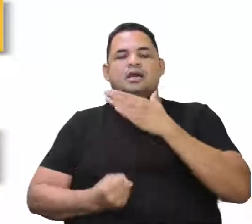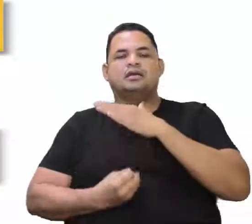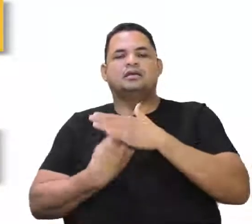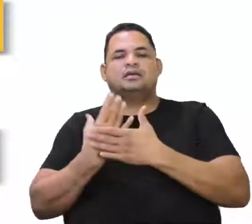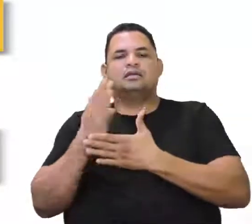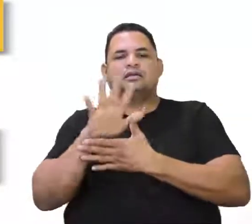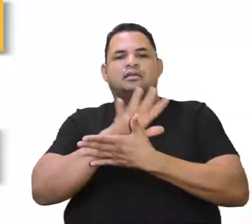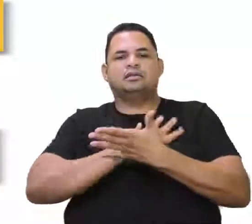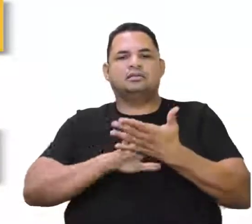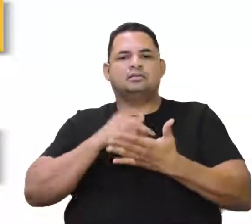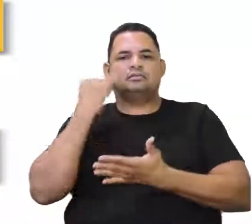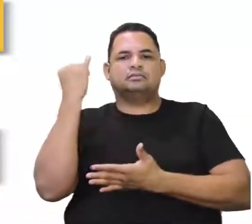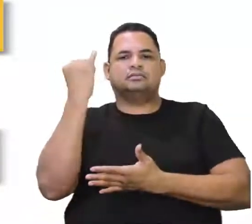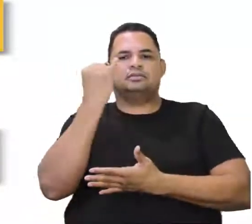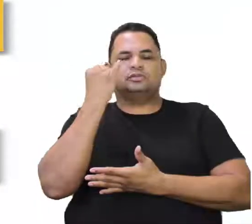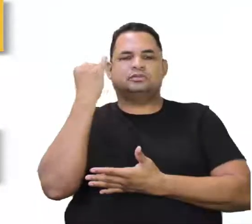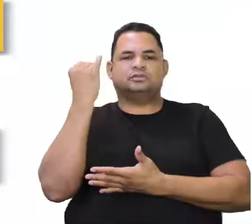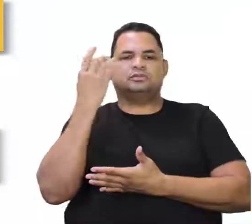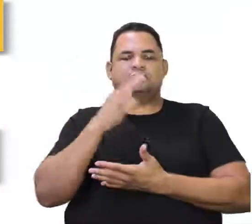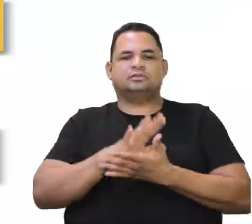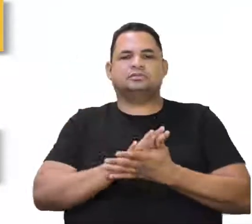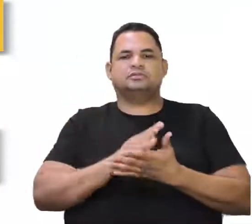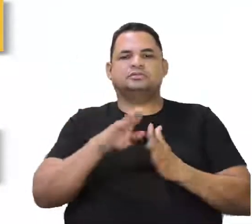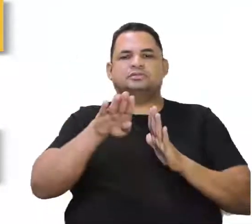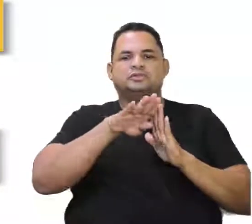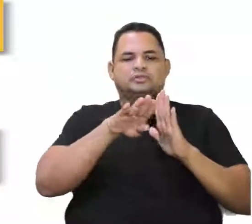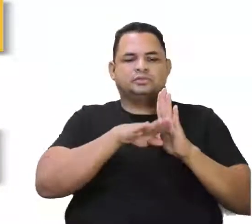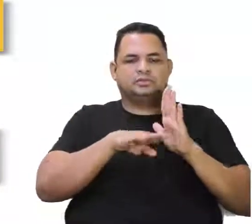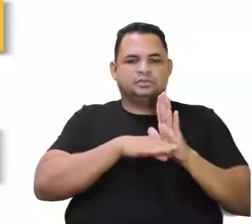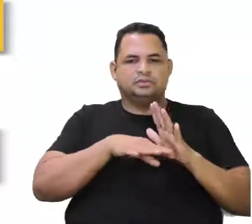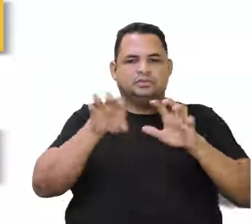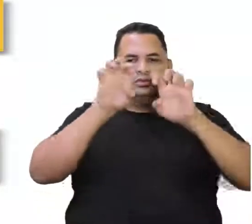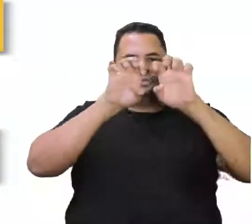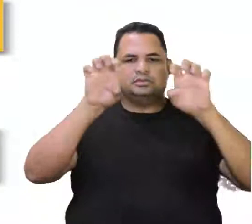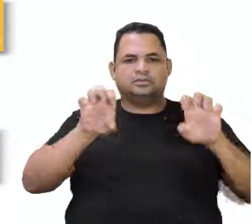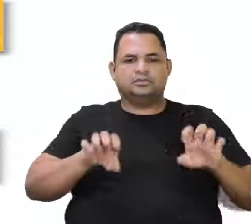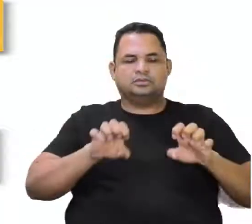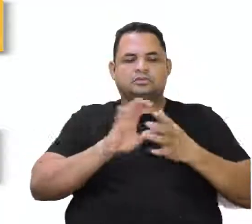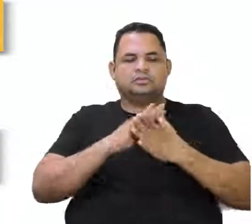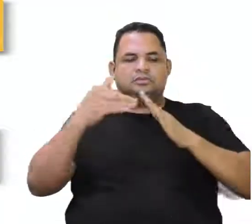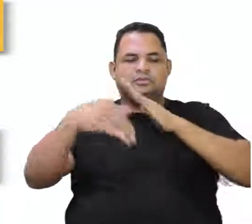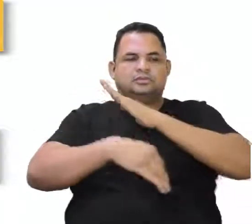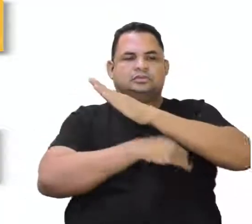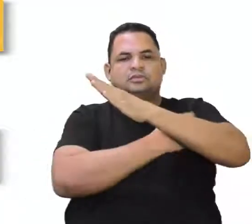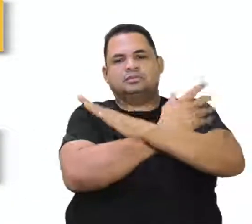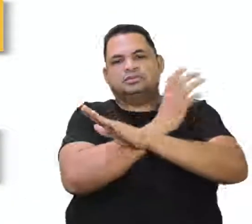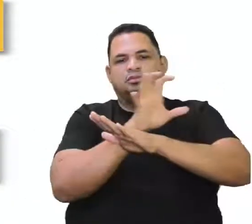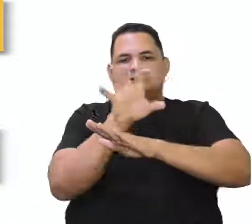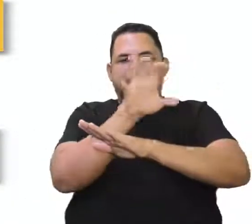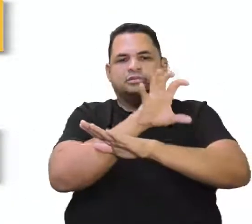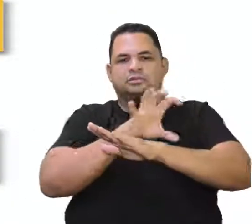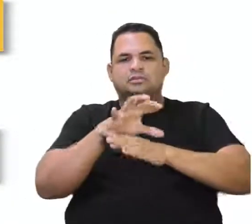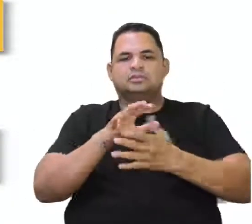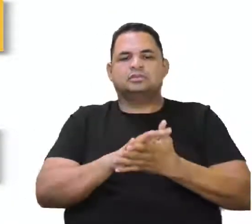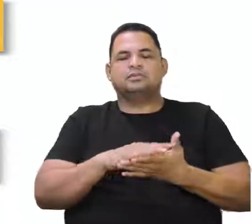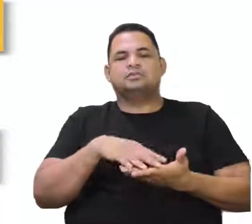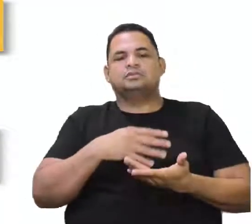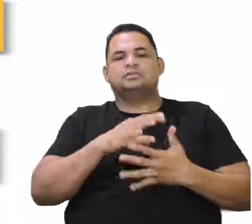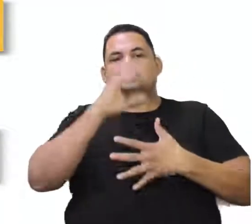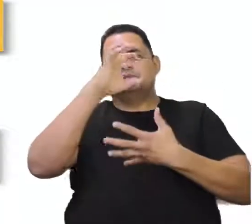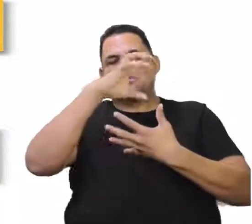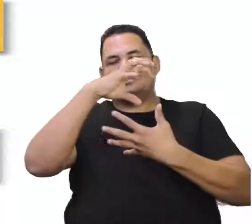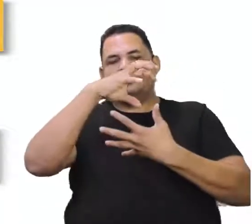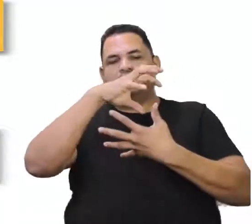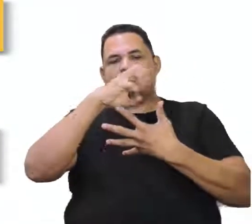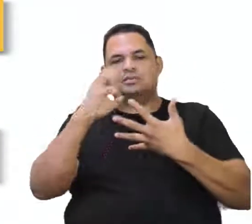a importância da ecologia. Nós vamos falar sobre os componentes estruturais desses ecossistemas,